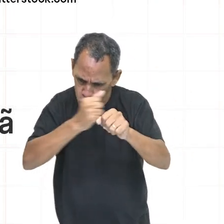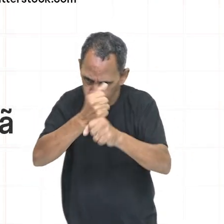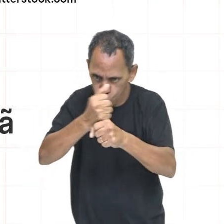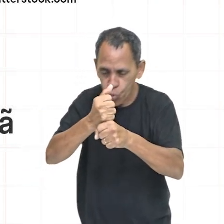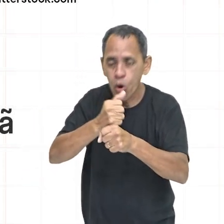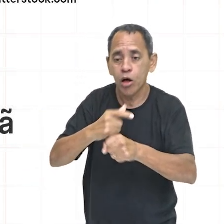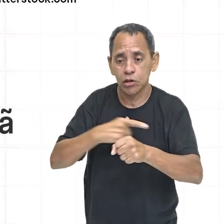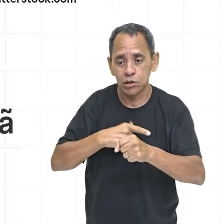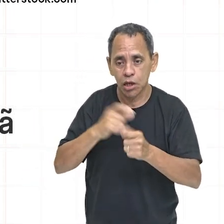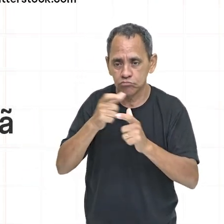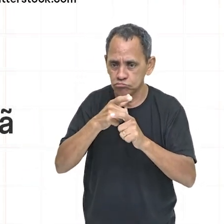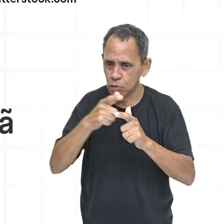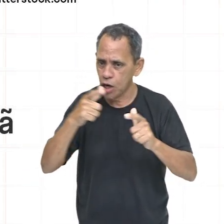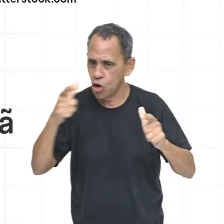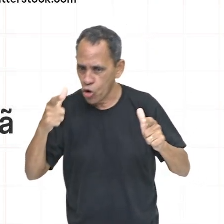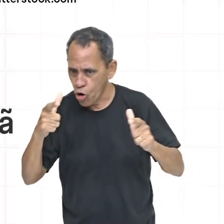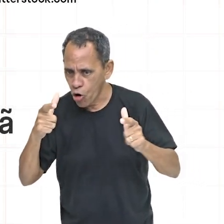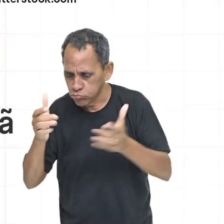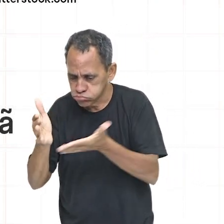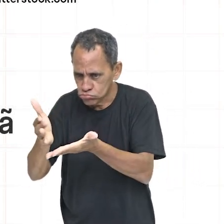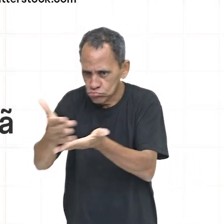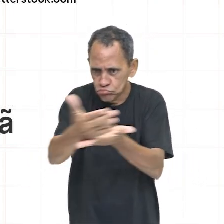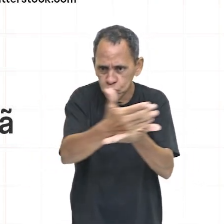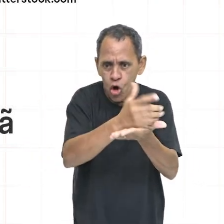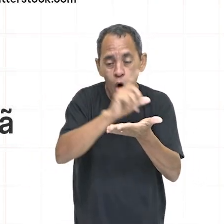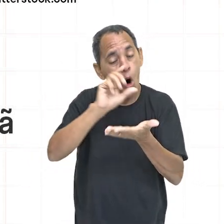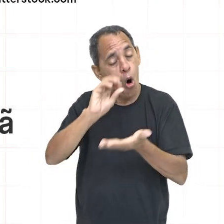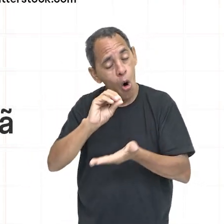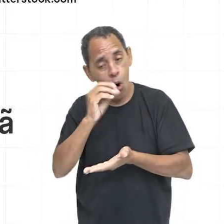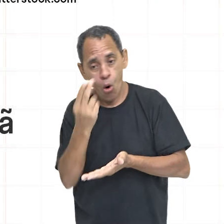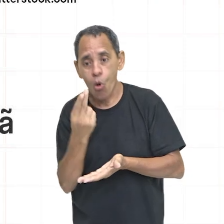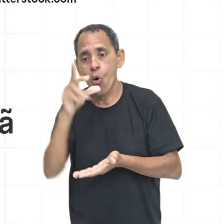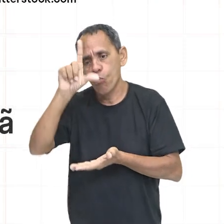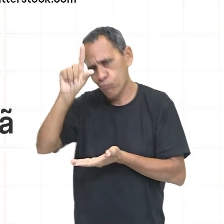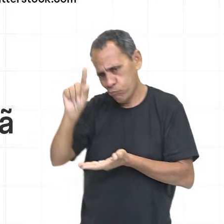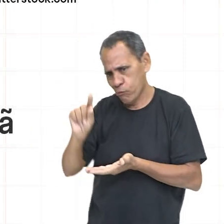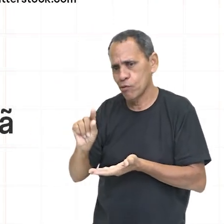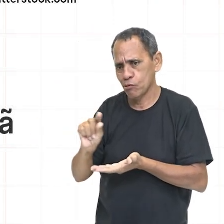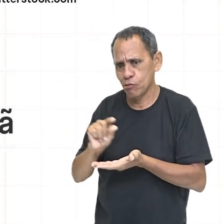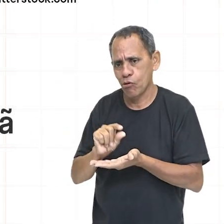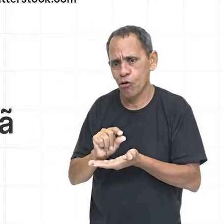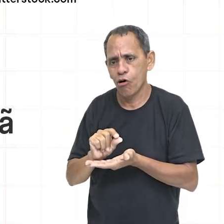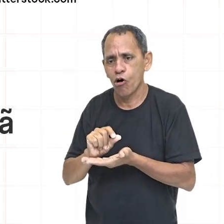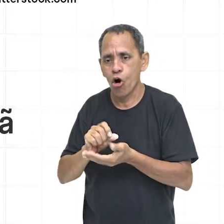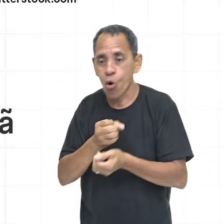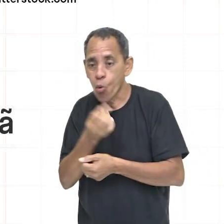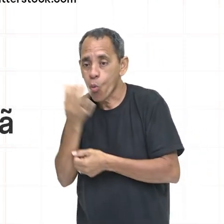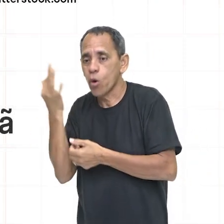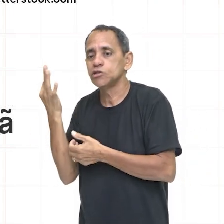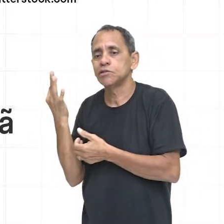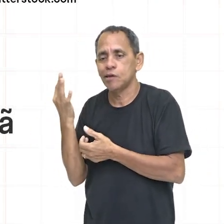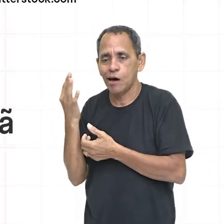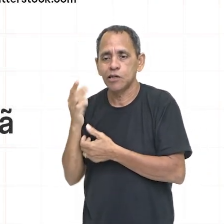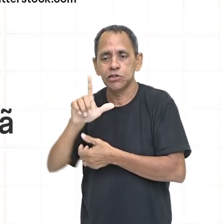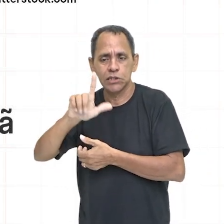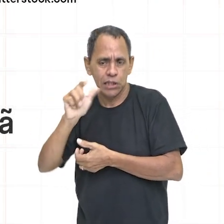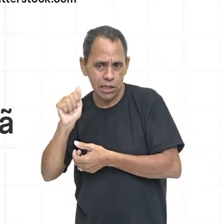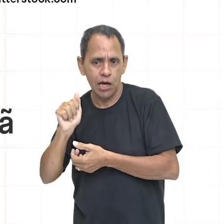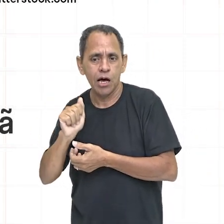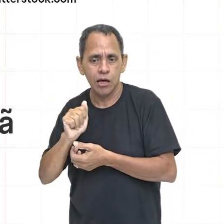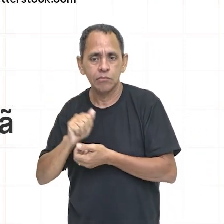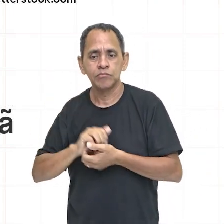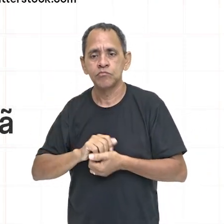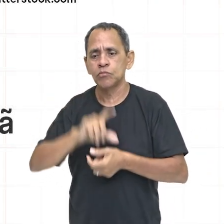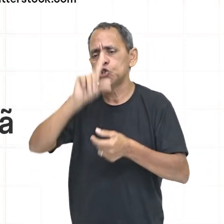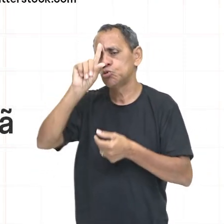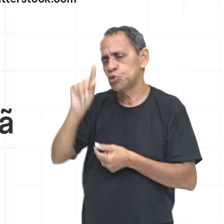menor obtenção da lã, porque em lugares onde nós temos inverno, essa tosa também é reduzida para não deixar